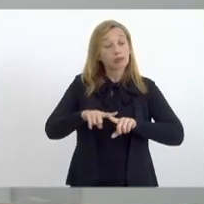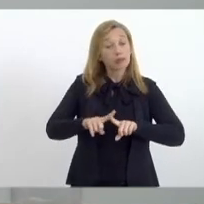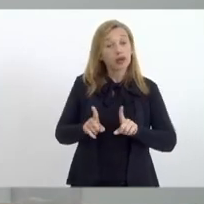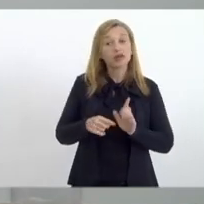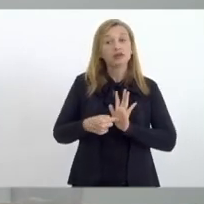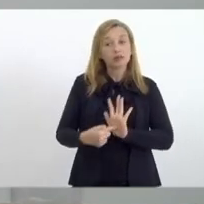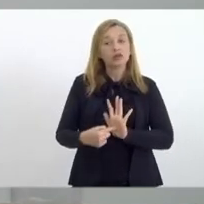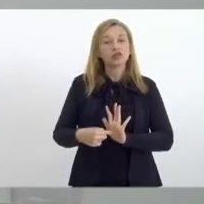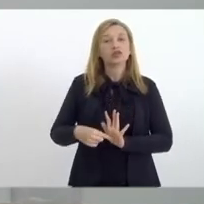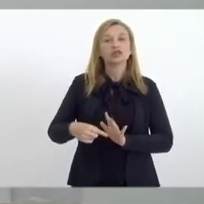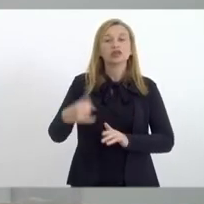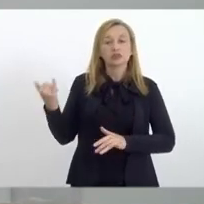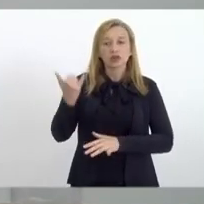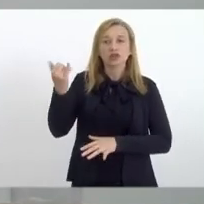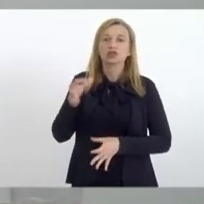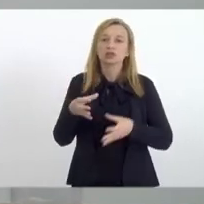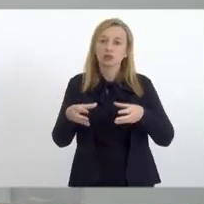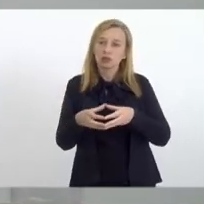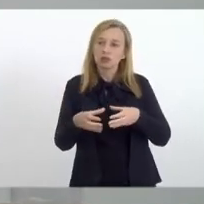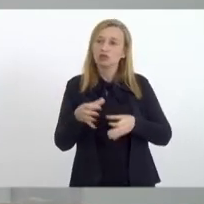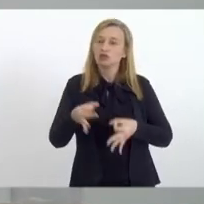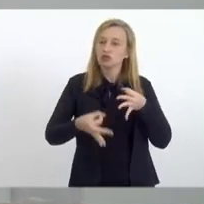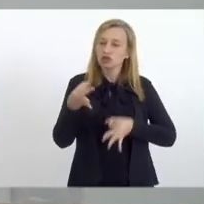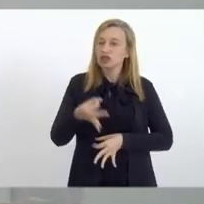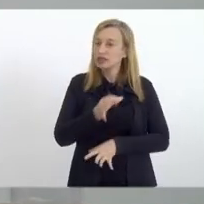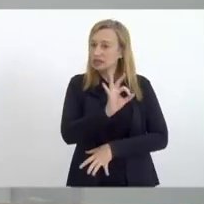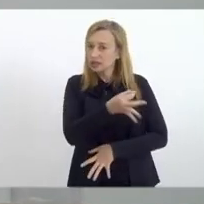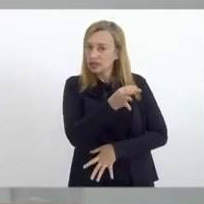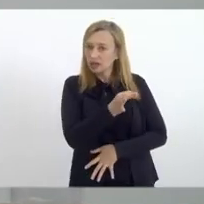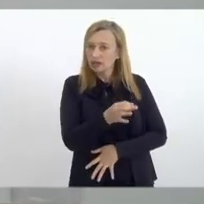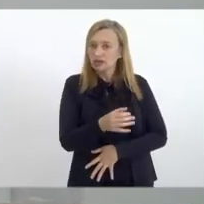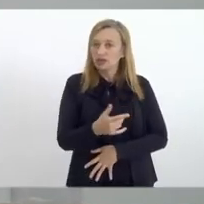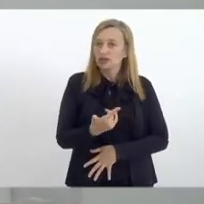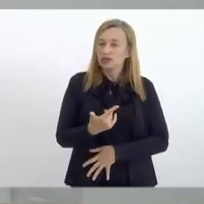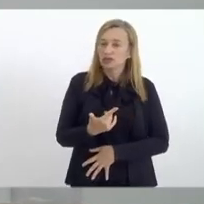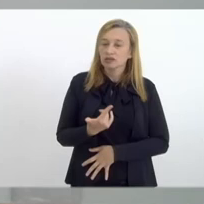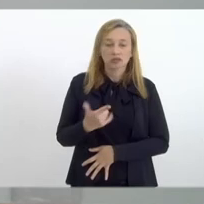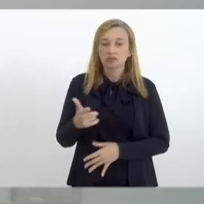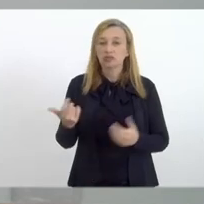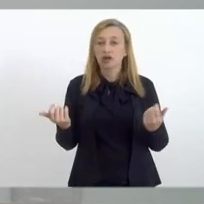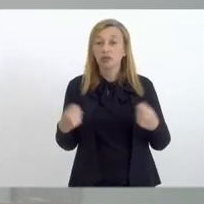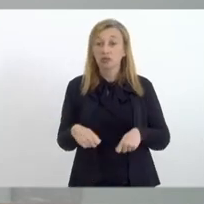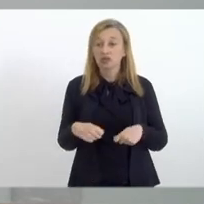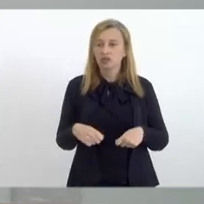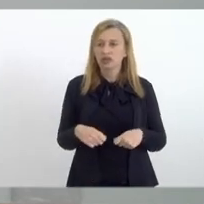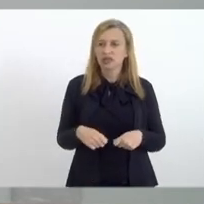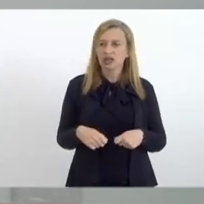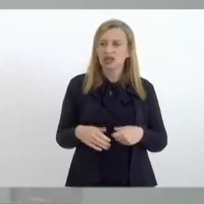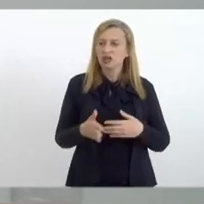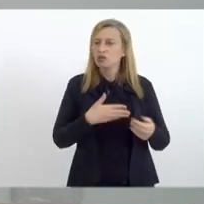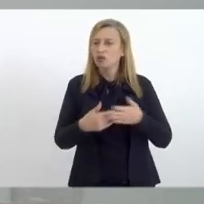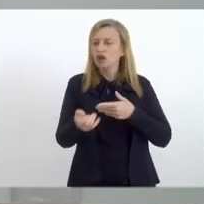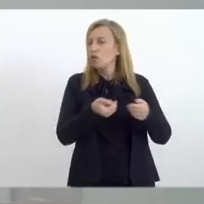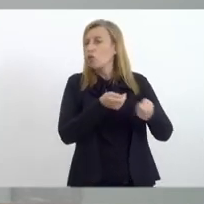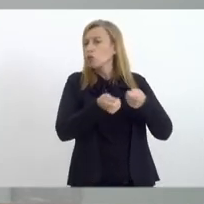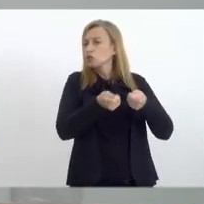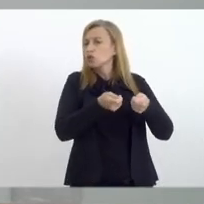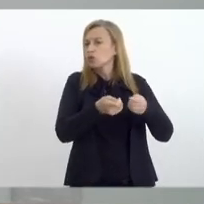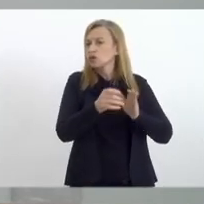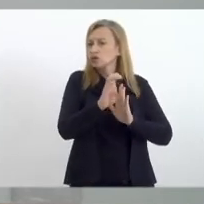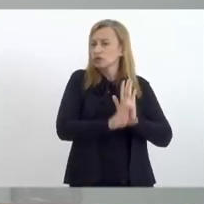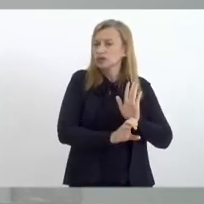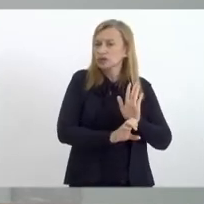da Comissão de Constituição e Justiça. E, obviamente, a gente não tem o condão aqui, nem a possibilidade de exercer qualquer tipo de controle sobre essas